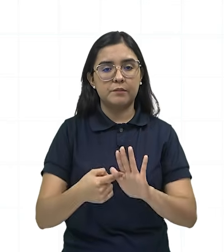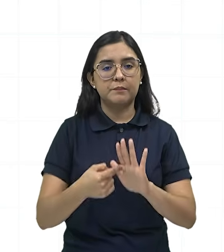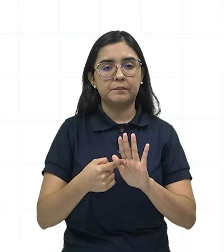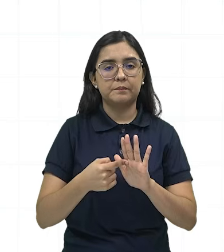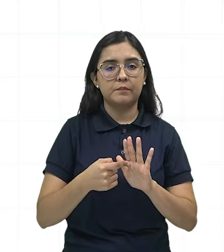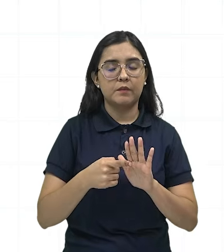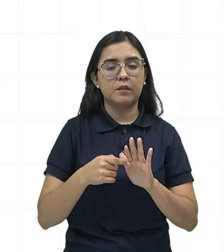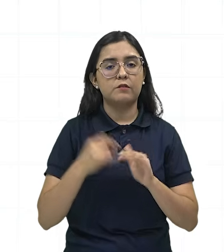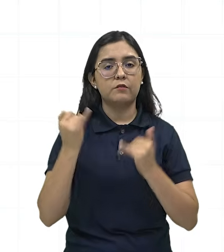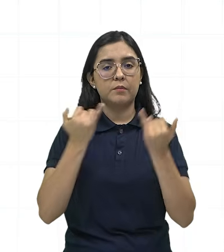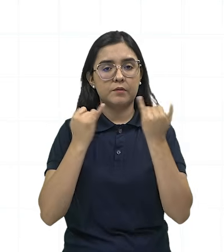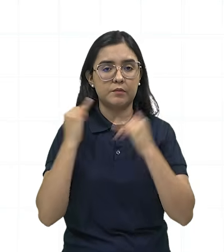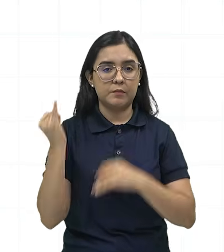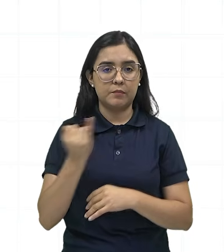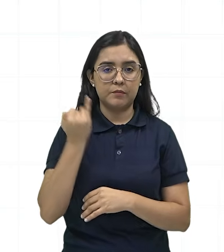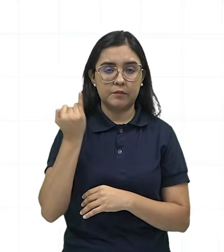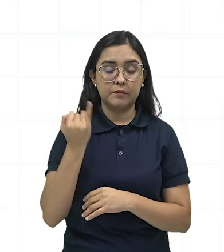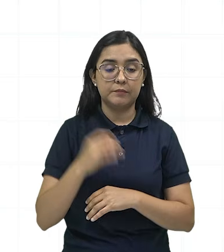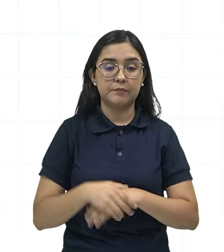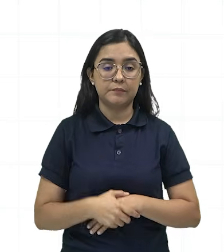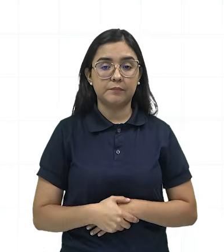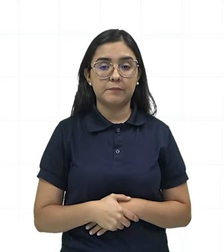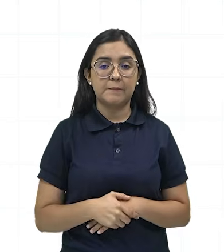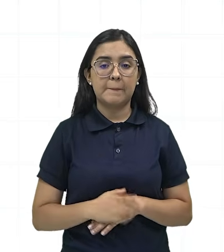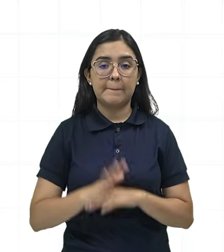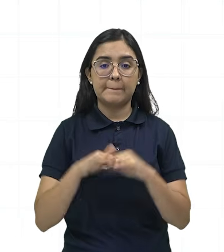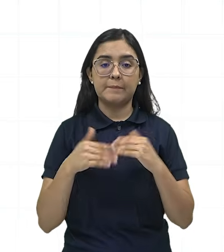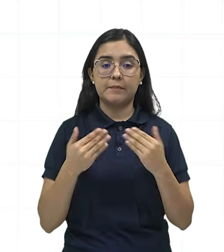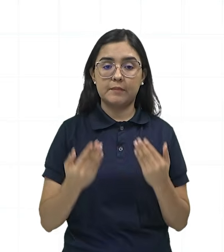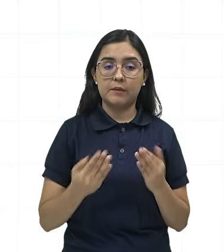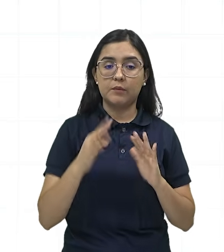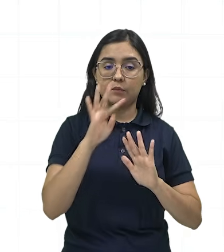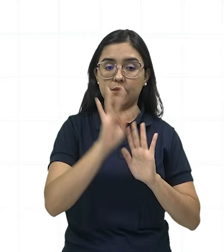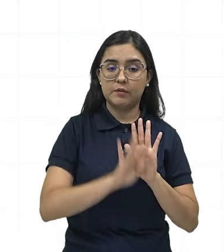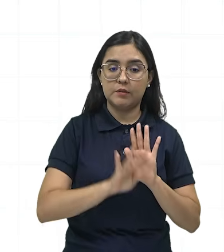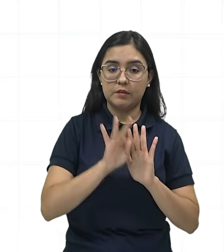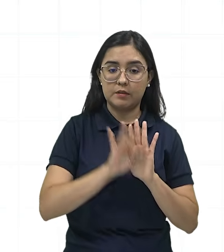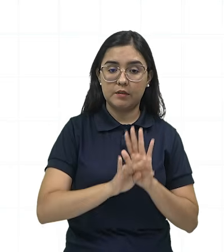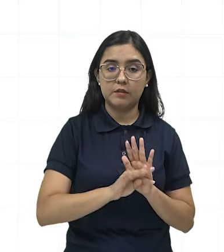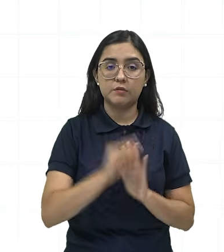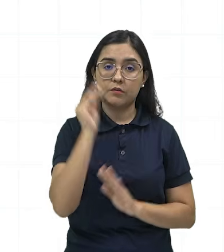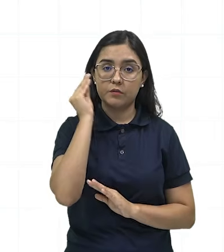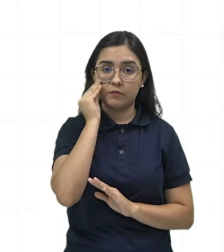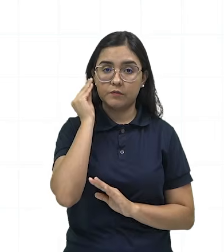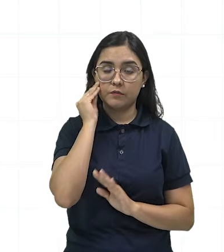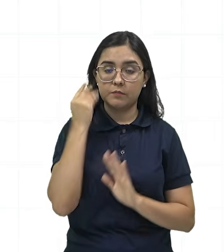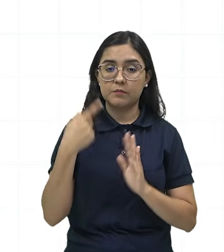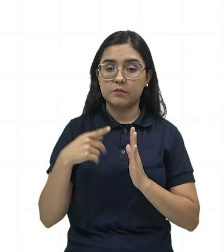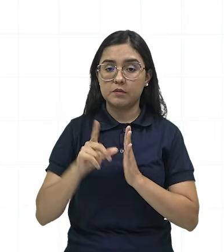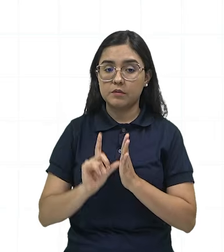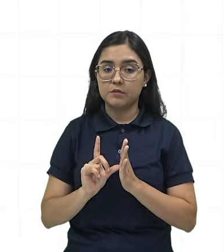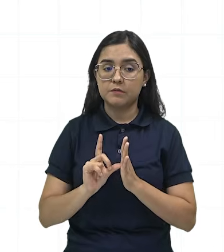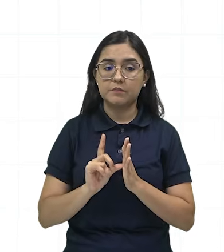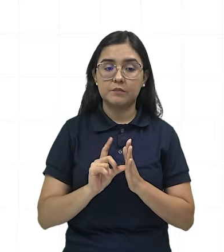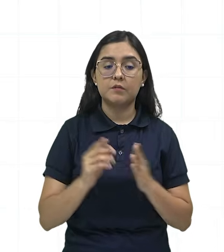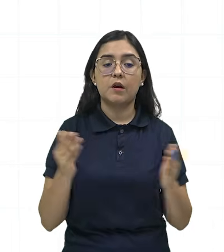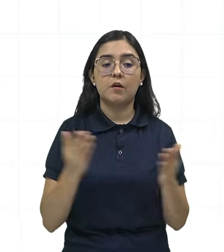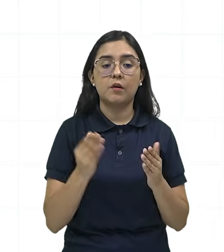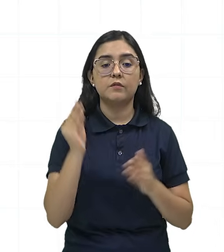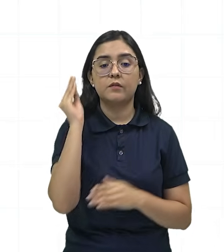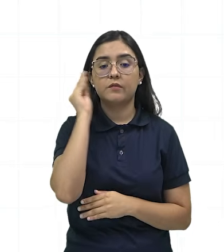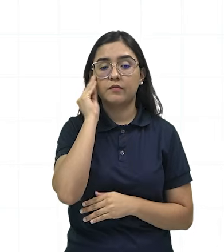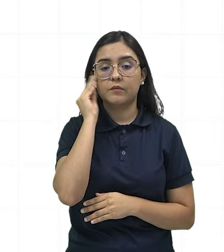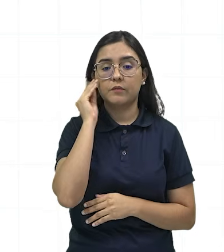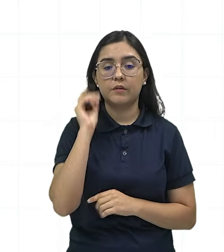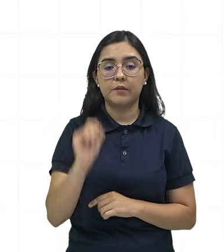relevantes sobre o tema. Então, nesse texto que nós vimos da mulher assassinada, nós vamos observar